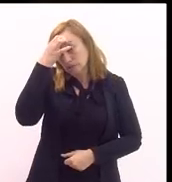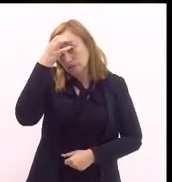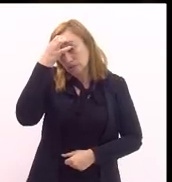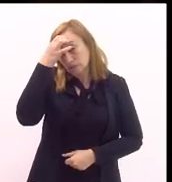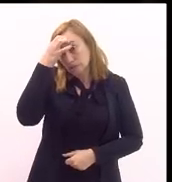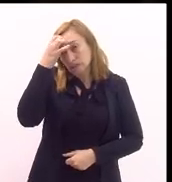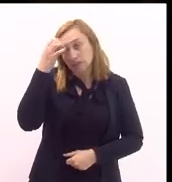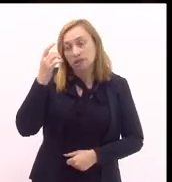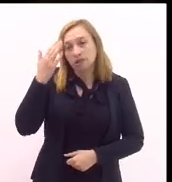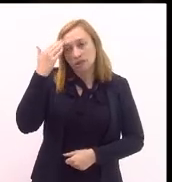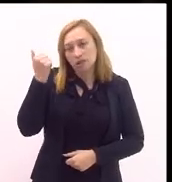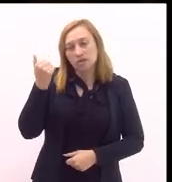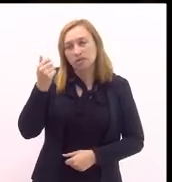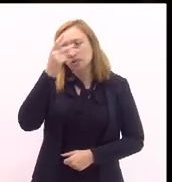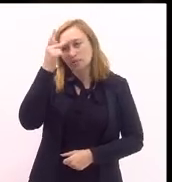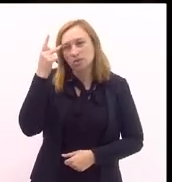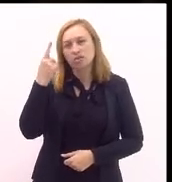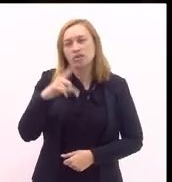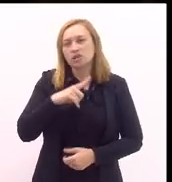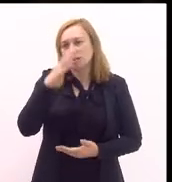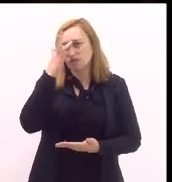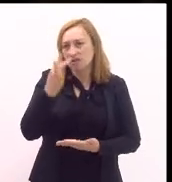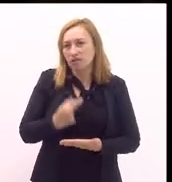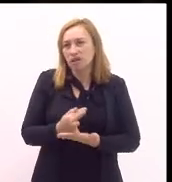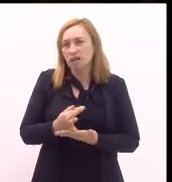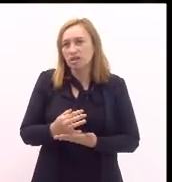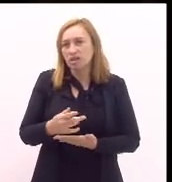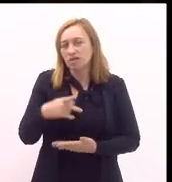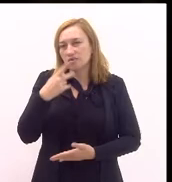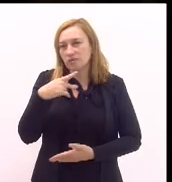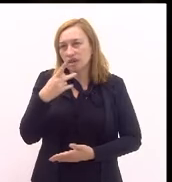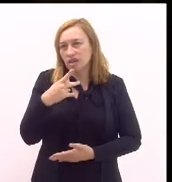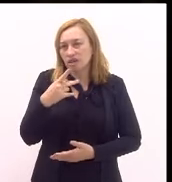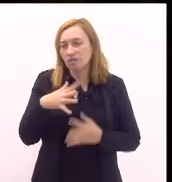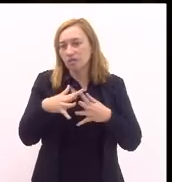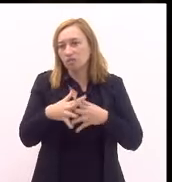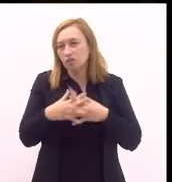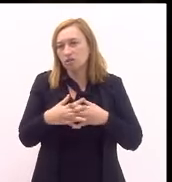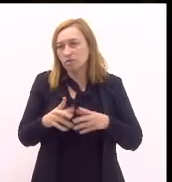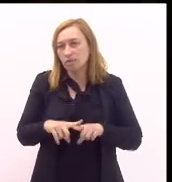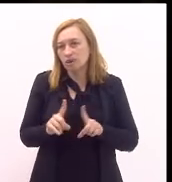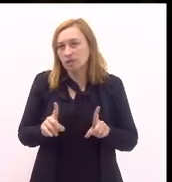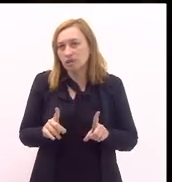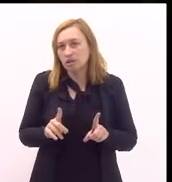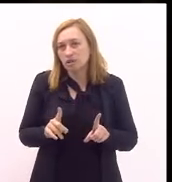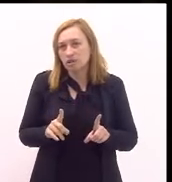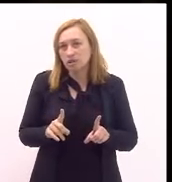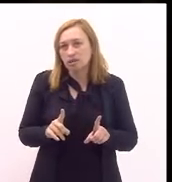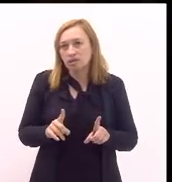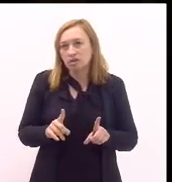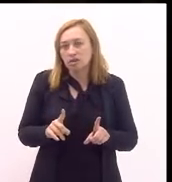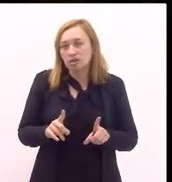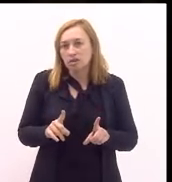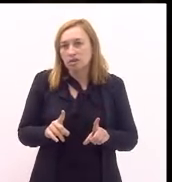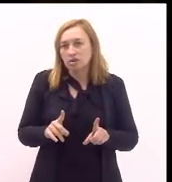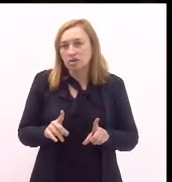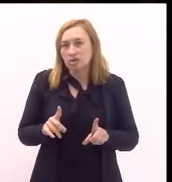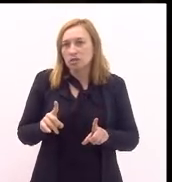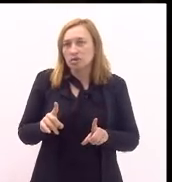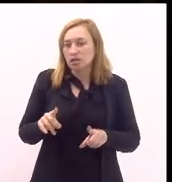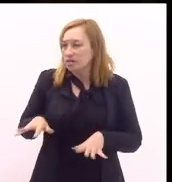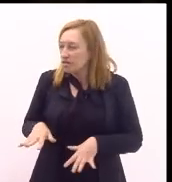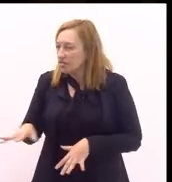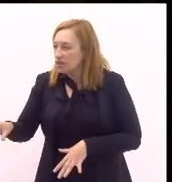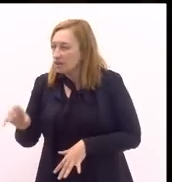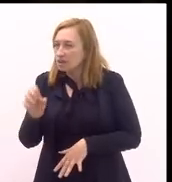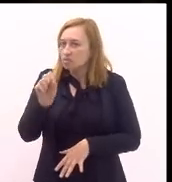É eu sei que para as pessoas que têm muita fé essa fala Pode parecer complicado no Salgueiro é o caminho onde as pessoas